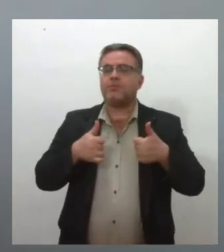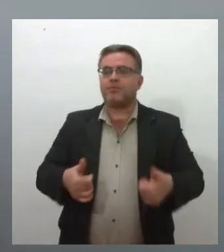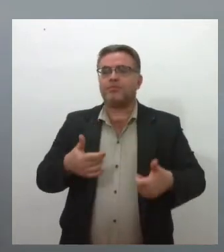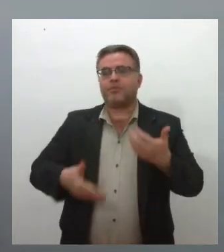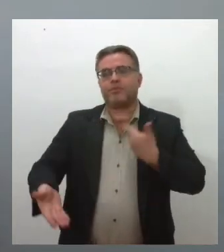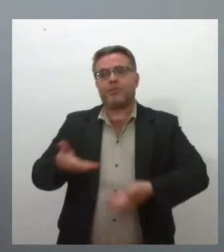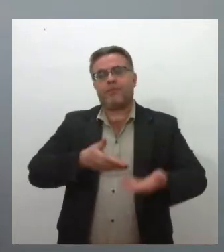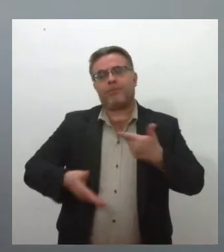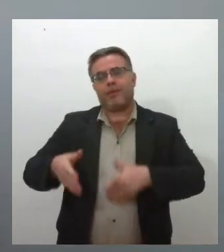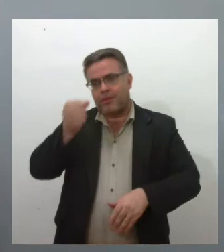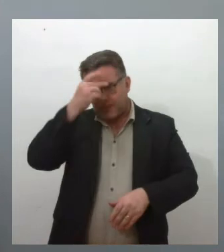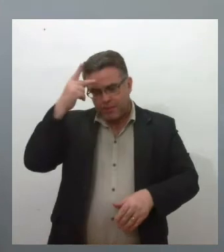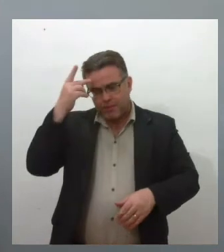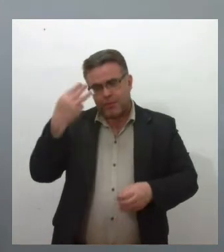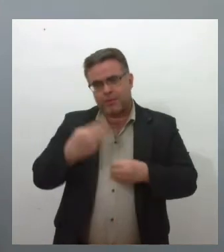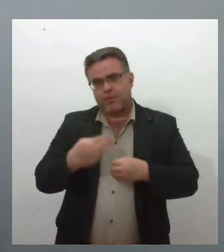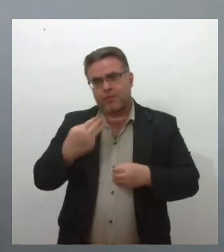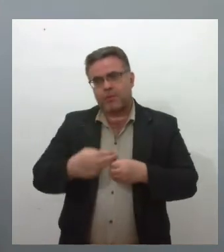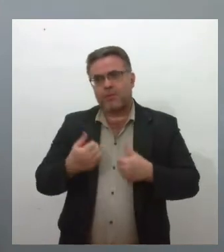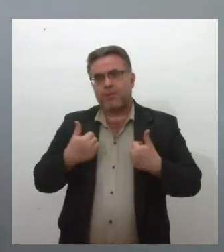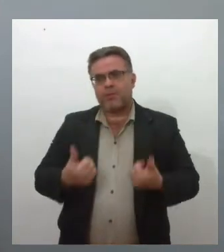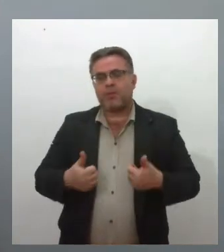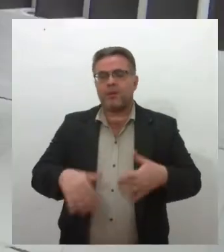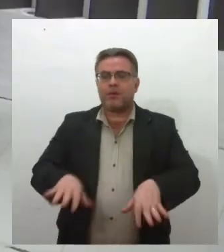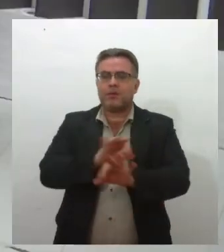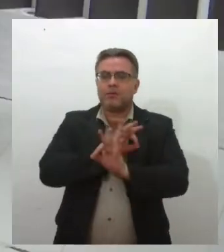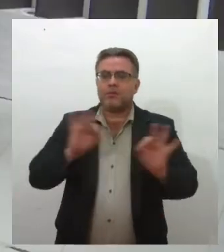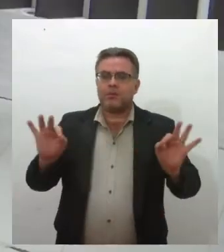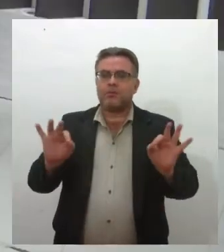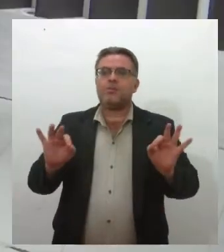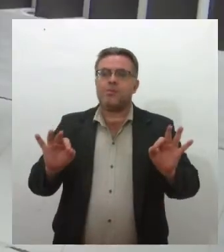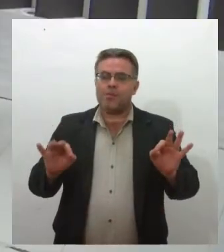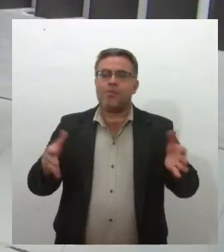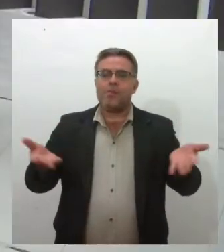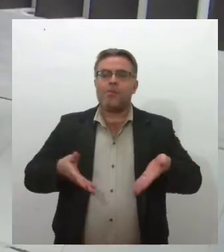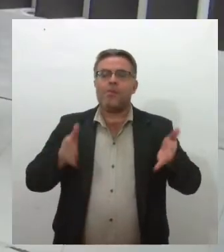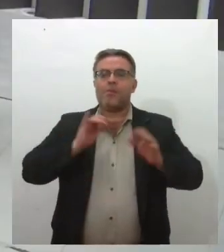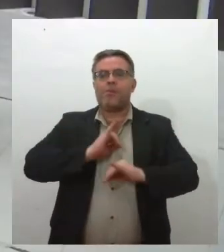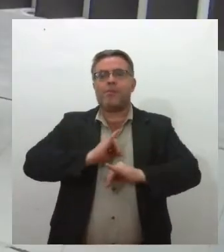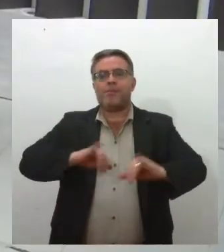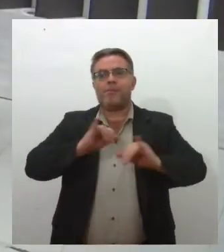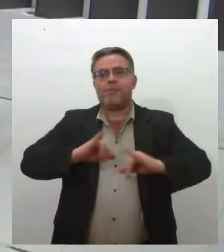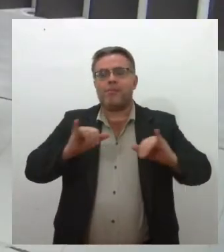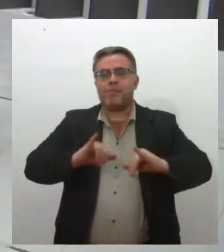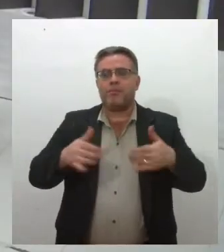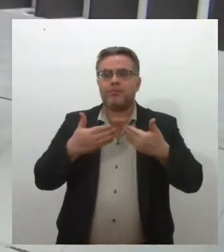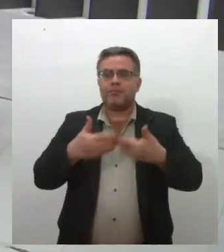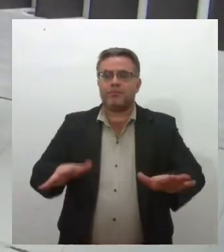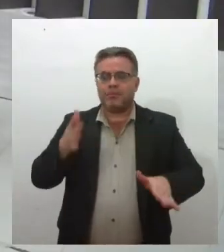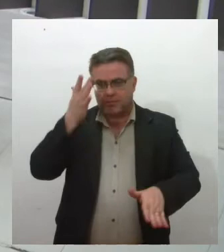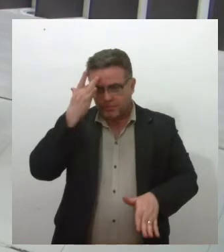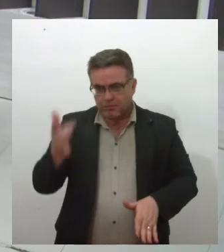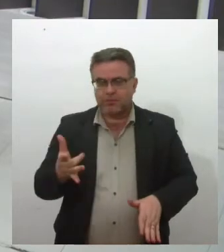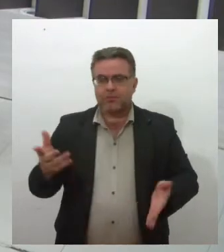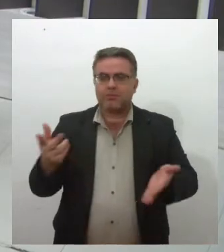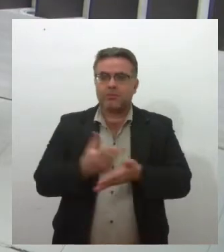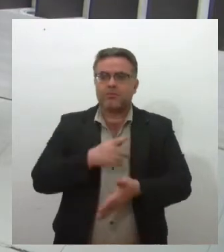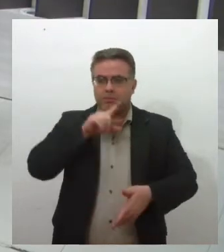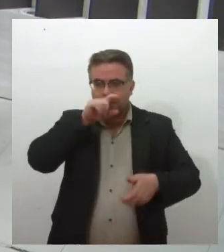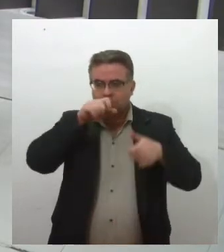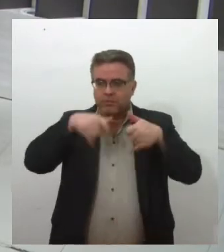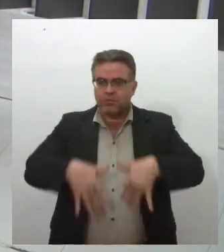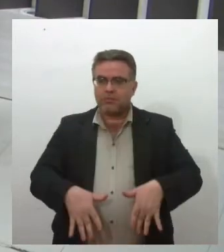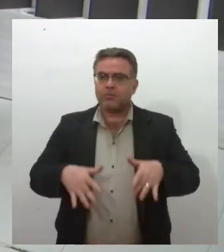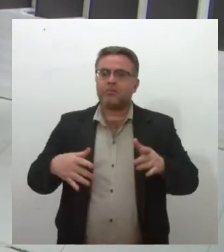a Prefeitura Municipal. Exatamente, é muito importante. Eu ia até comentar com relação à inauguração que vai acontecer amanhã em Canindé. Então, quem mora